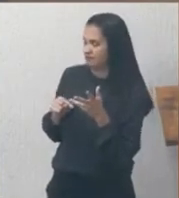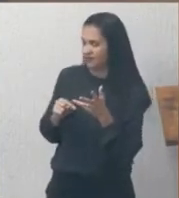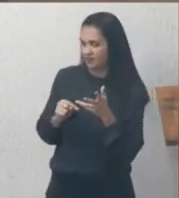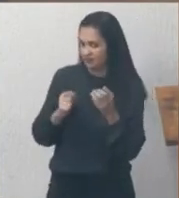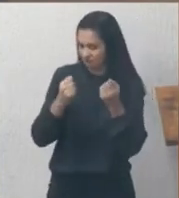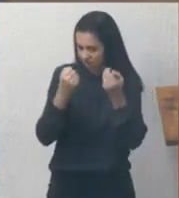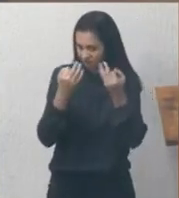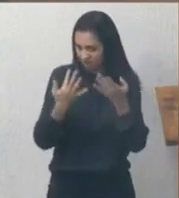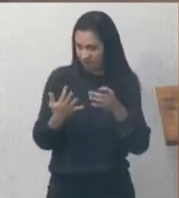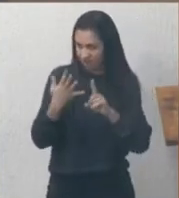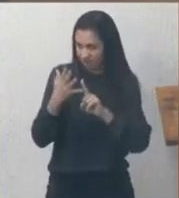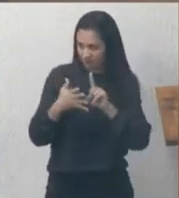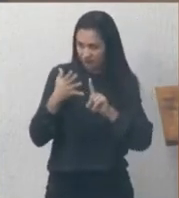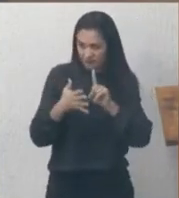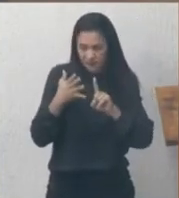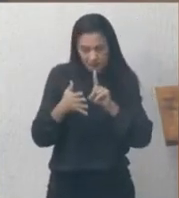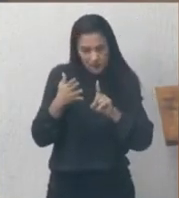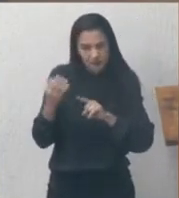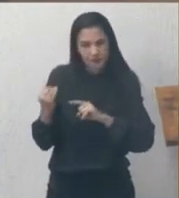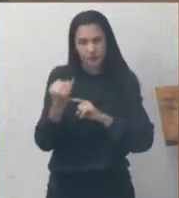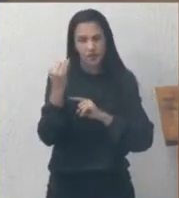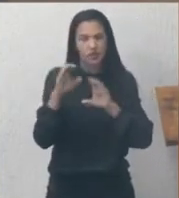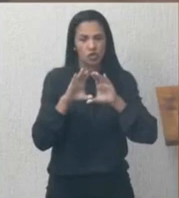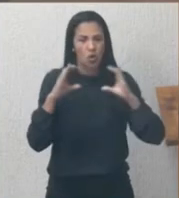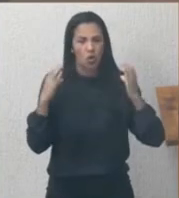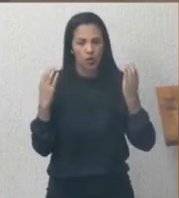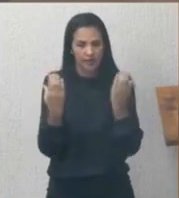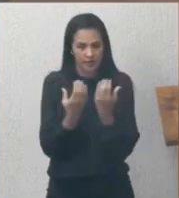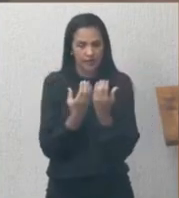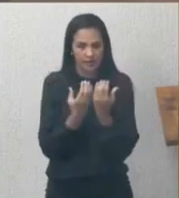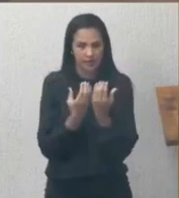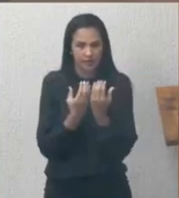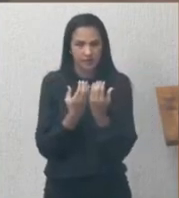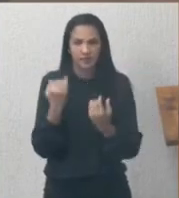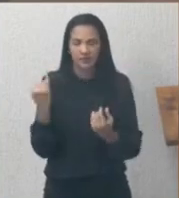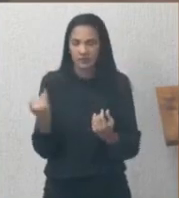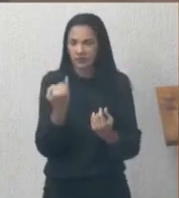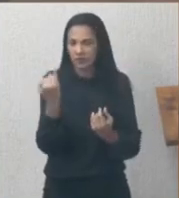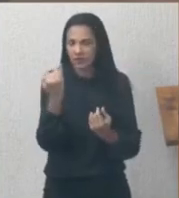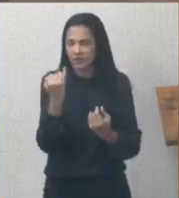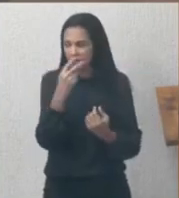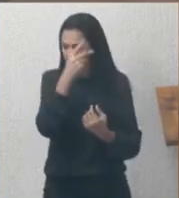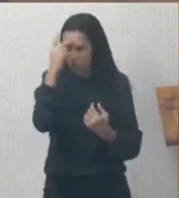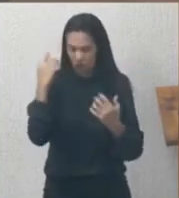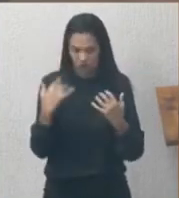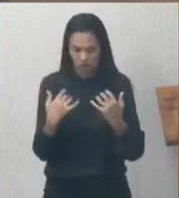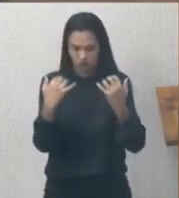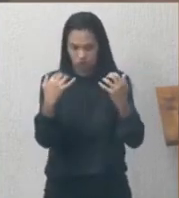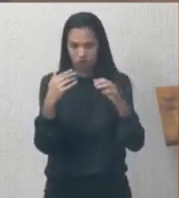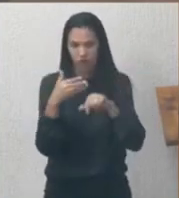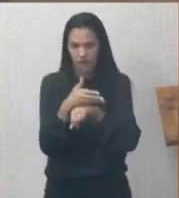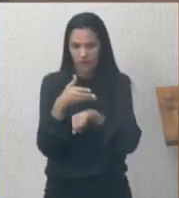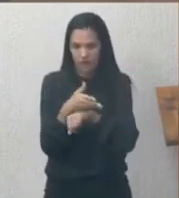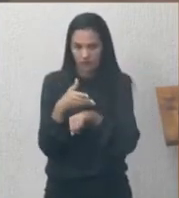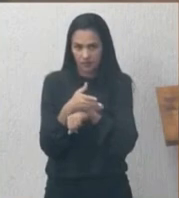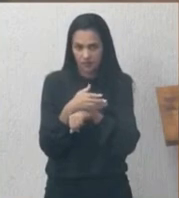explanação eu acho que é de extrema importância a o Congresso é um seria muito importante muito mais pessoas estarem aqui é uma forma a